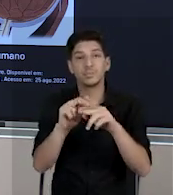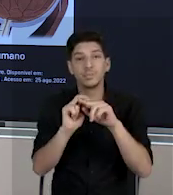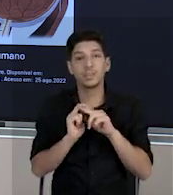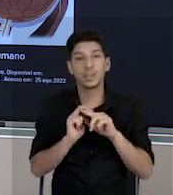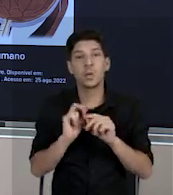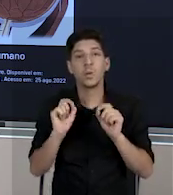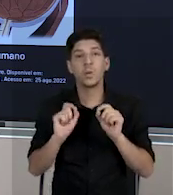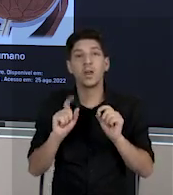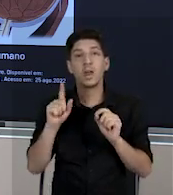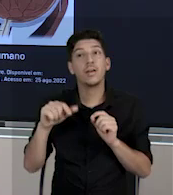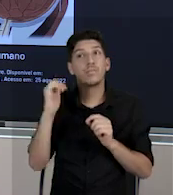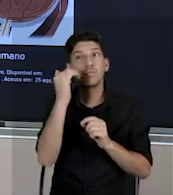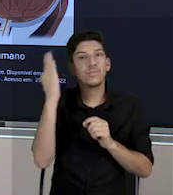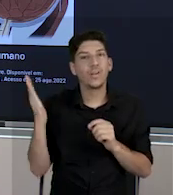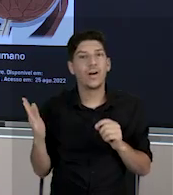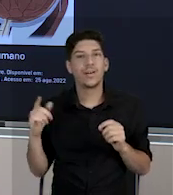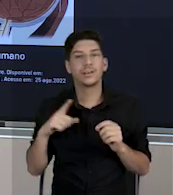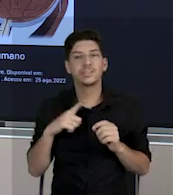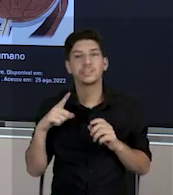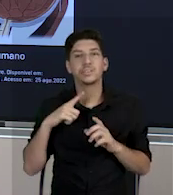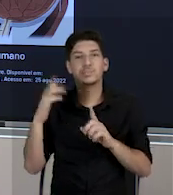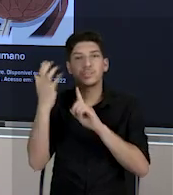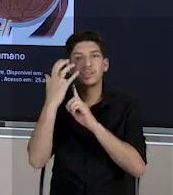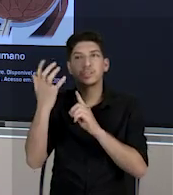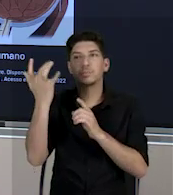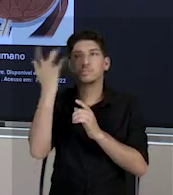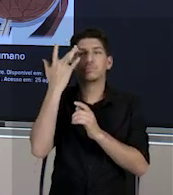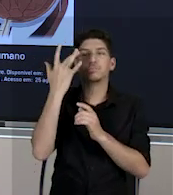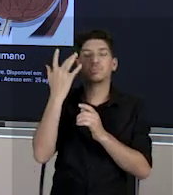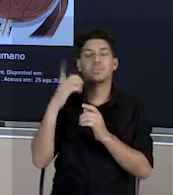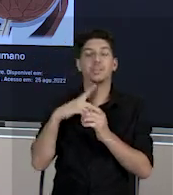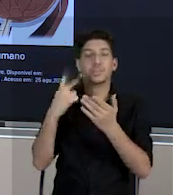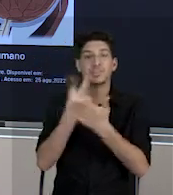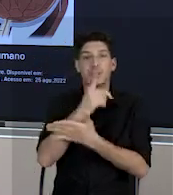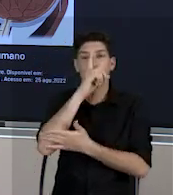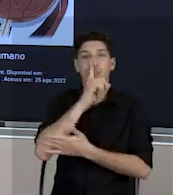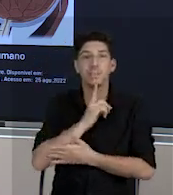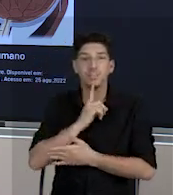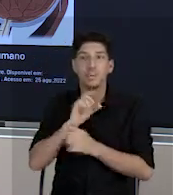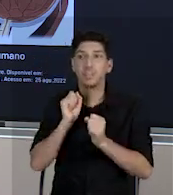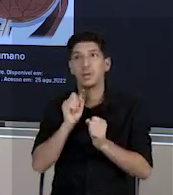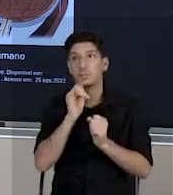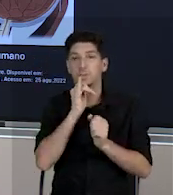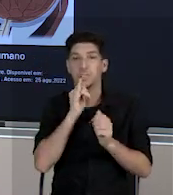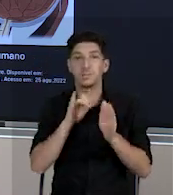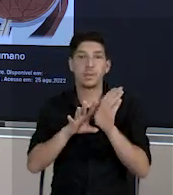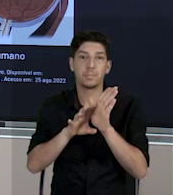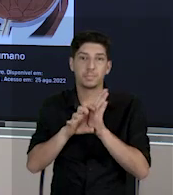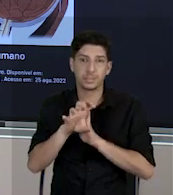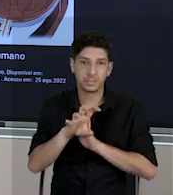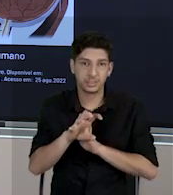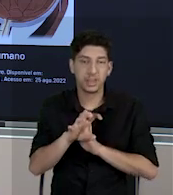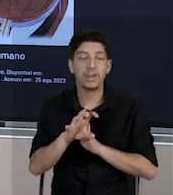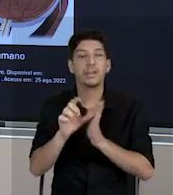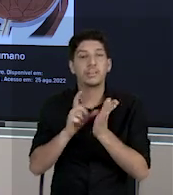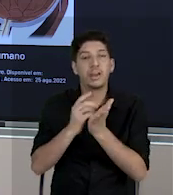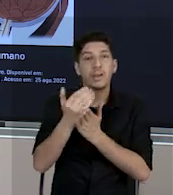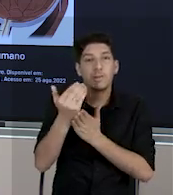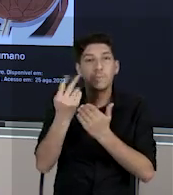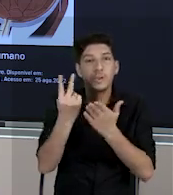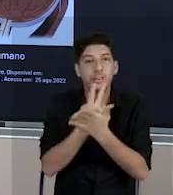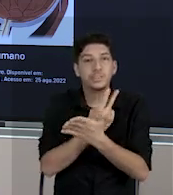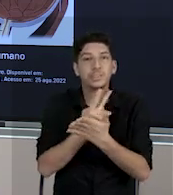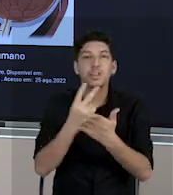algum agente externo ali que faz aquele processo inflamatório. Pode ser uma bactéria, por exemplo, que vai adentrar ali, né, e gerar